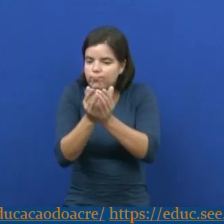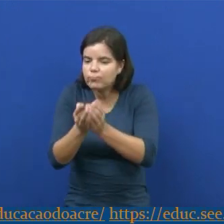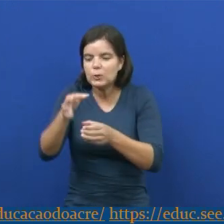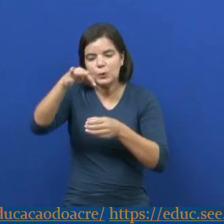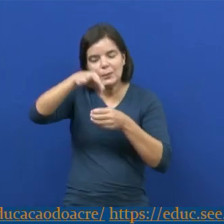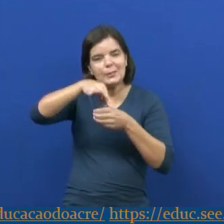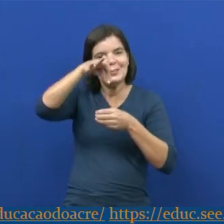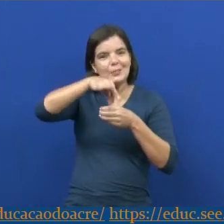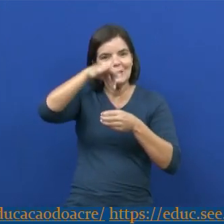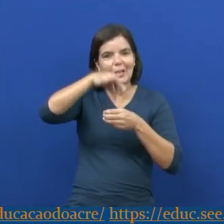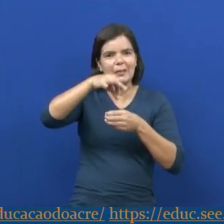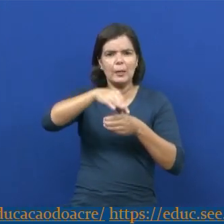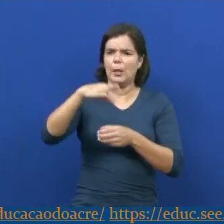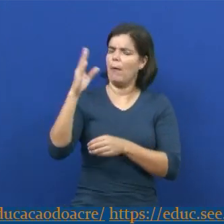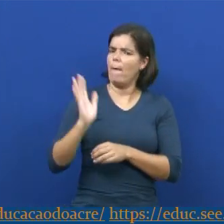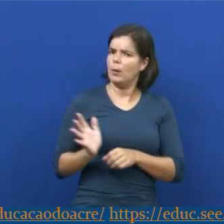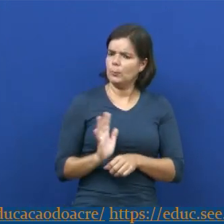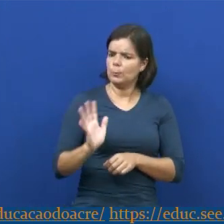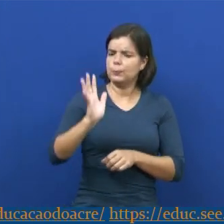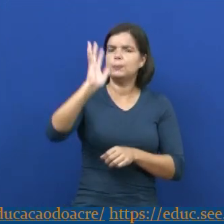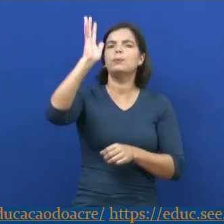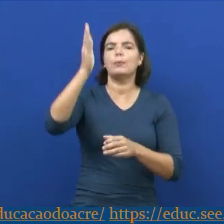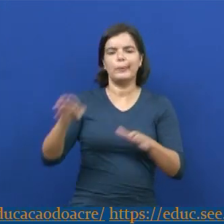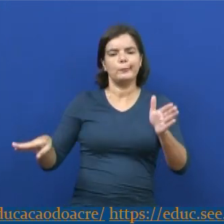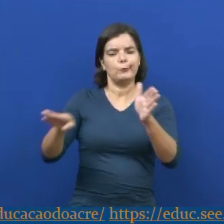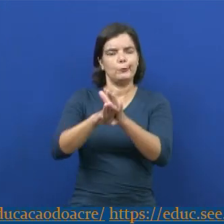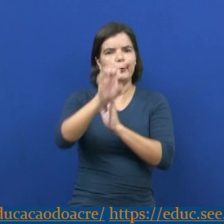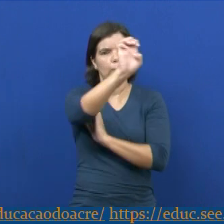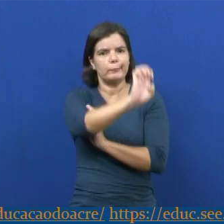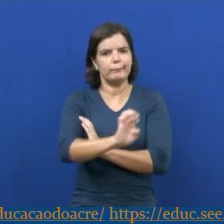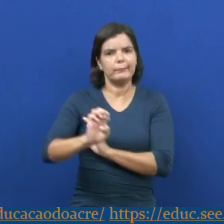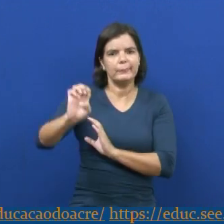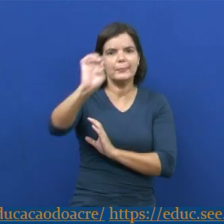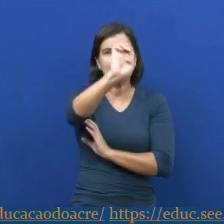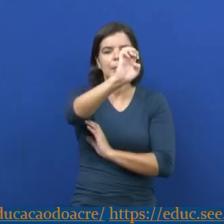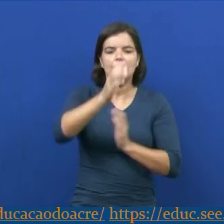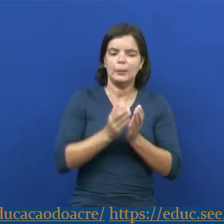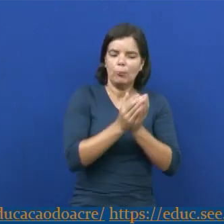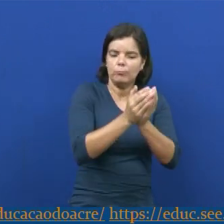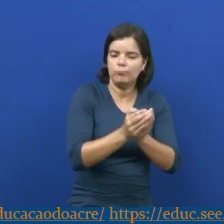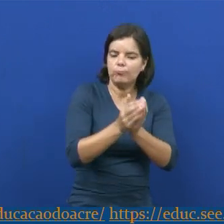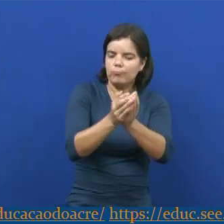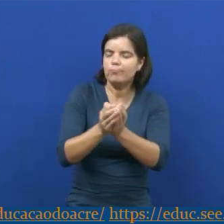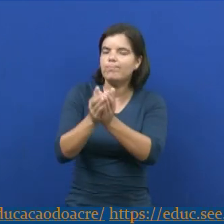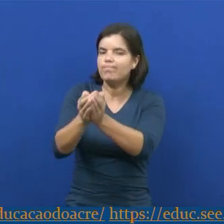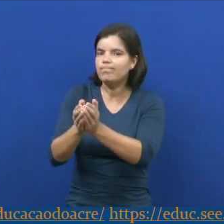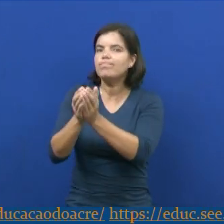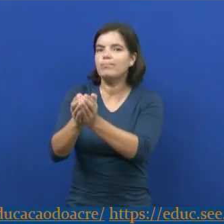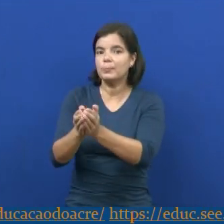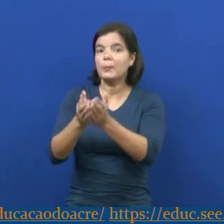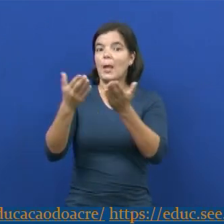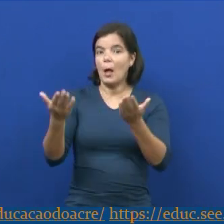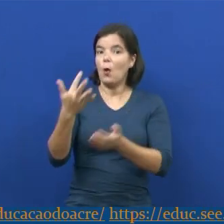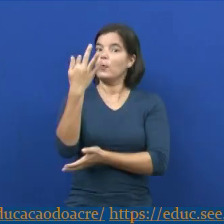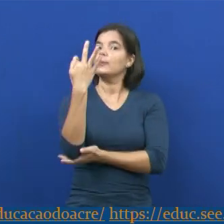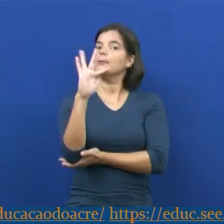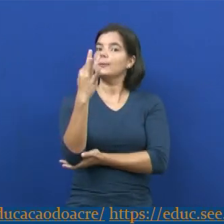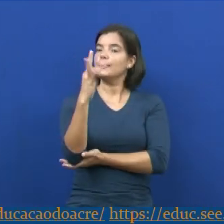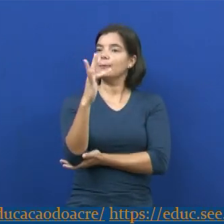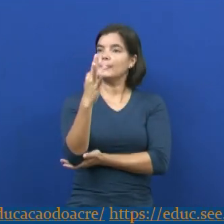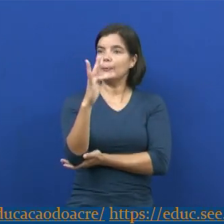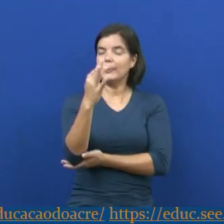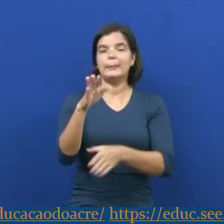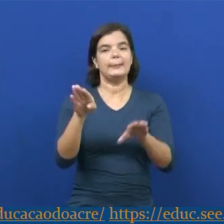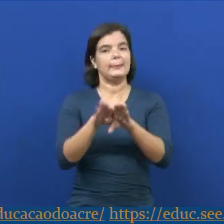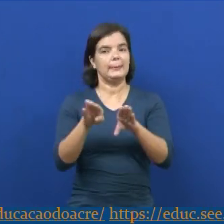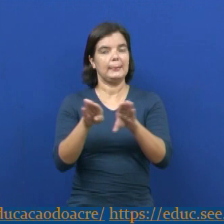desse chá, que era bem caro quando eles chegavam na Europa, né? Partiram em direção ao Oriente Médio. Agora, os franceses